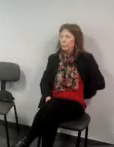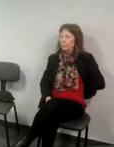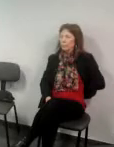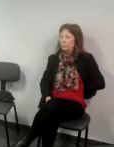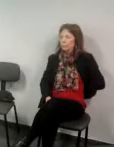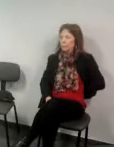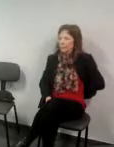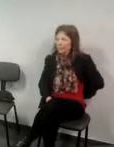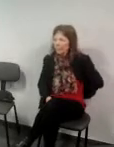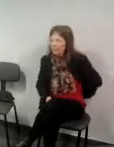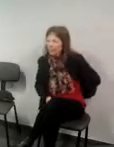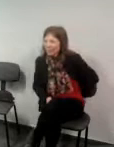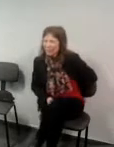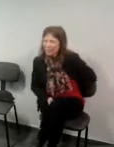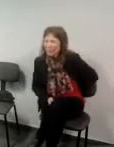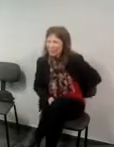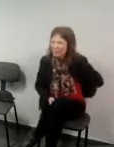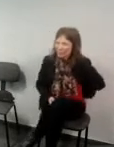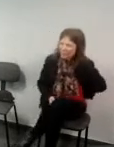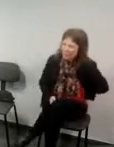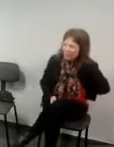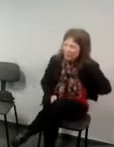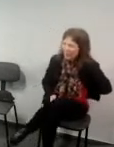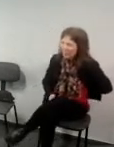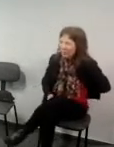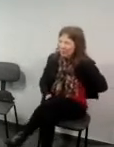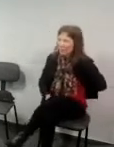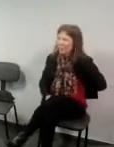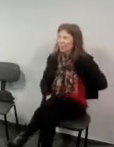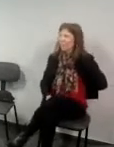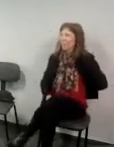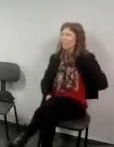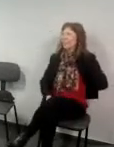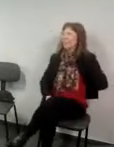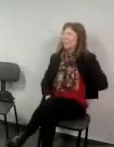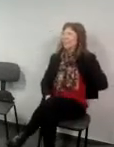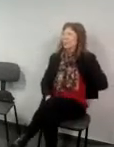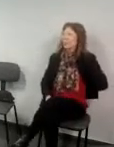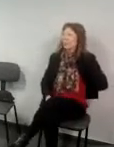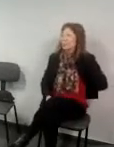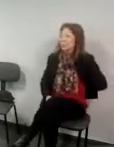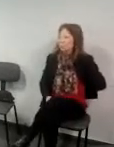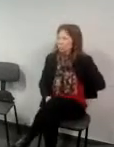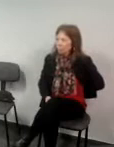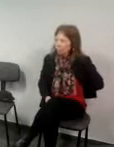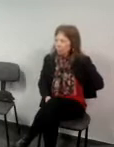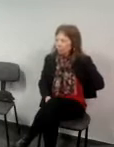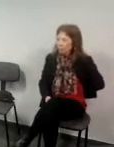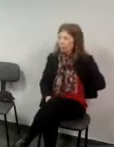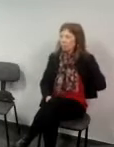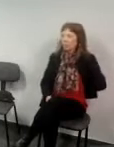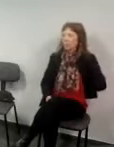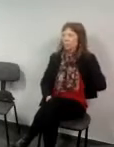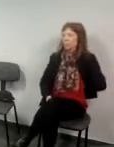de cabeça. Às vezes, quando o magnetismo também, você está buscando alguma coisa que não... Às vezes é uma coisa tão simples que você imagina. E